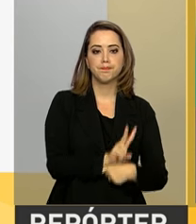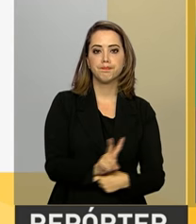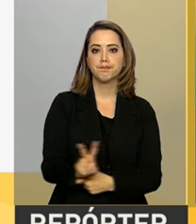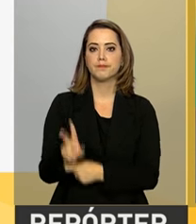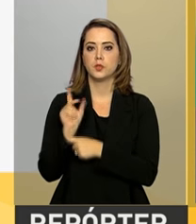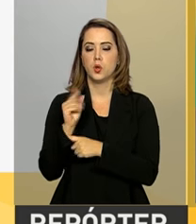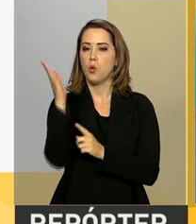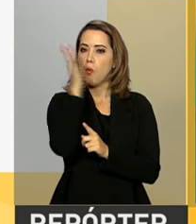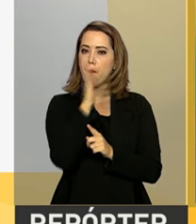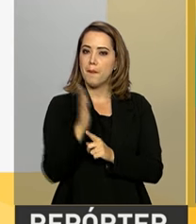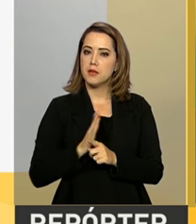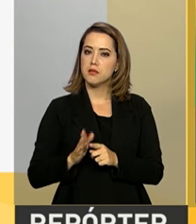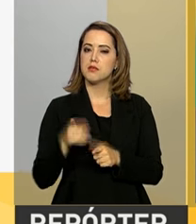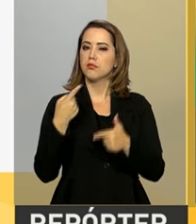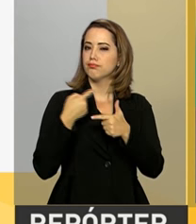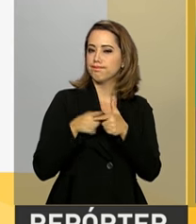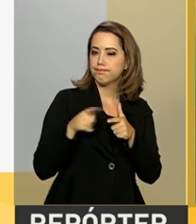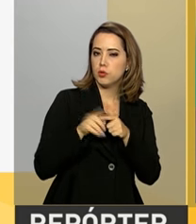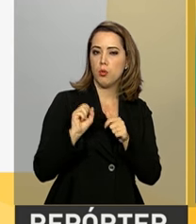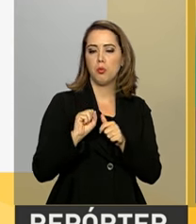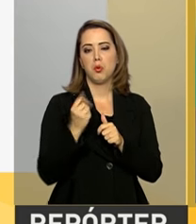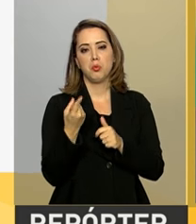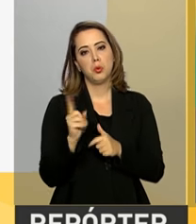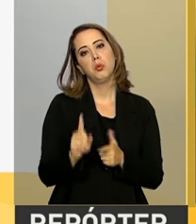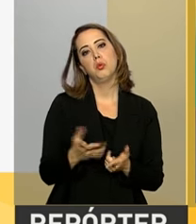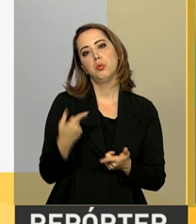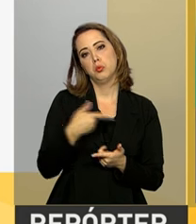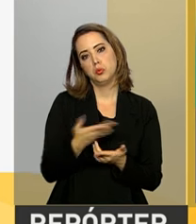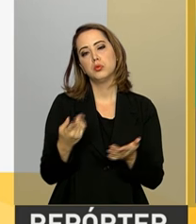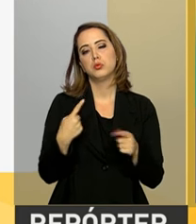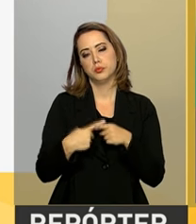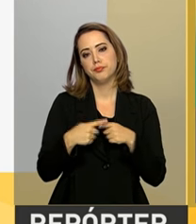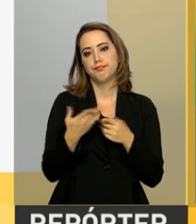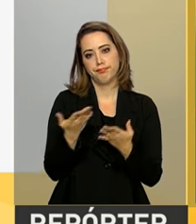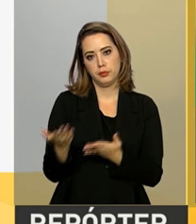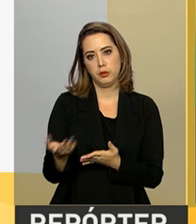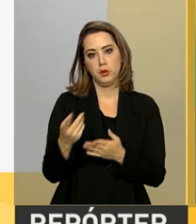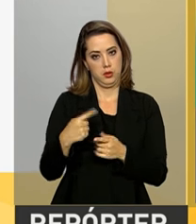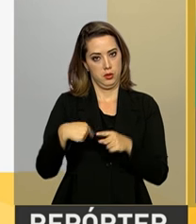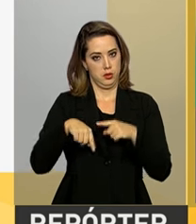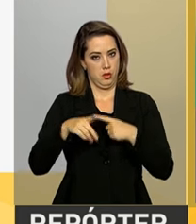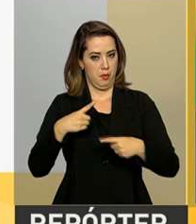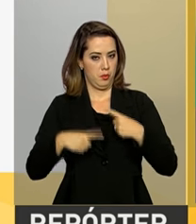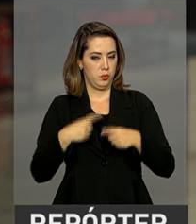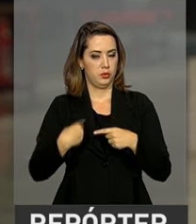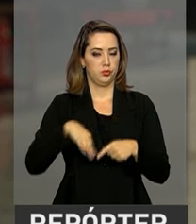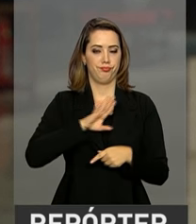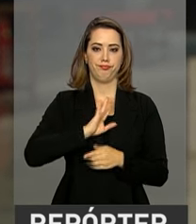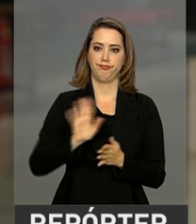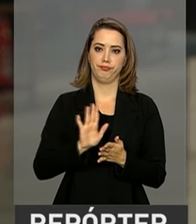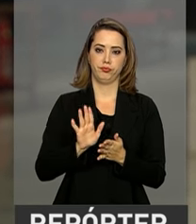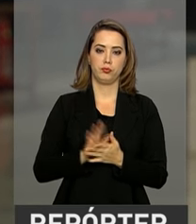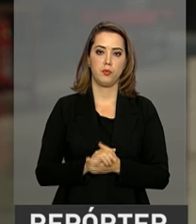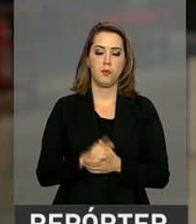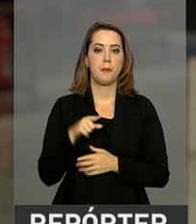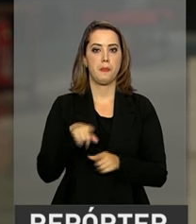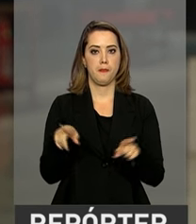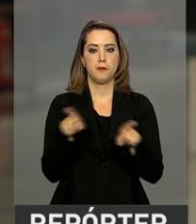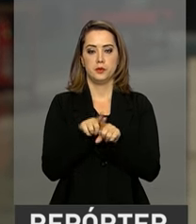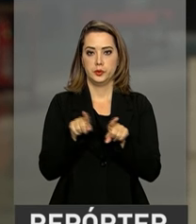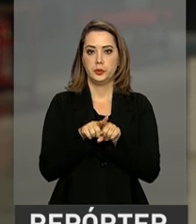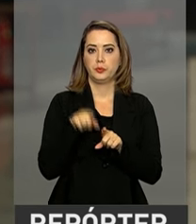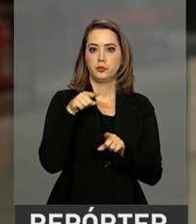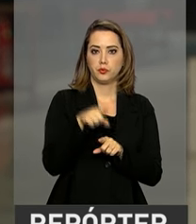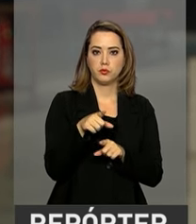é que o Brasil qual o impacto que o Brasil sofrerá em função disso sobre o aspecto político nós não vamos dar palpite e ainda na entrevista